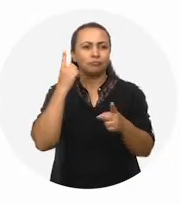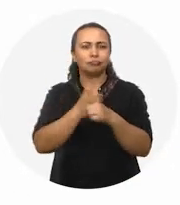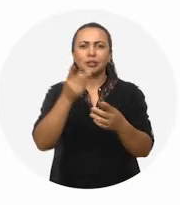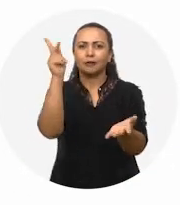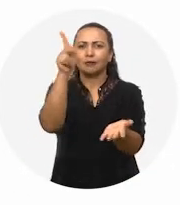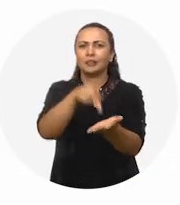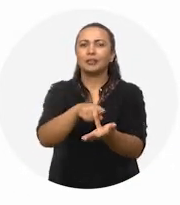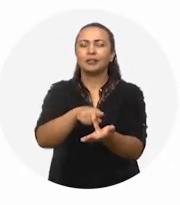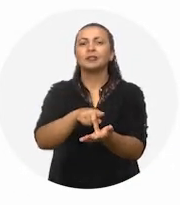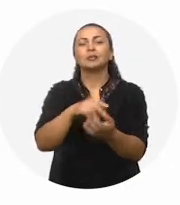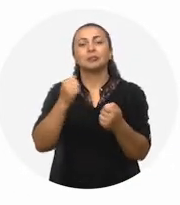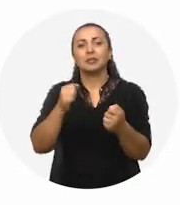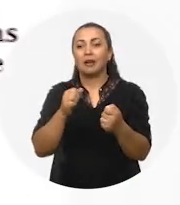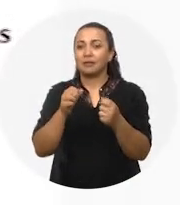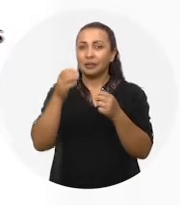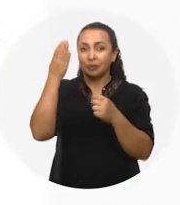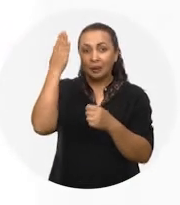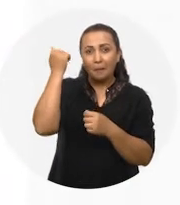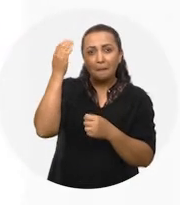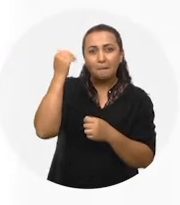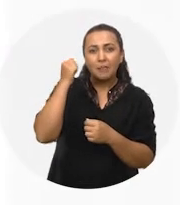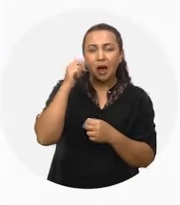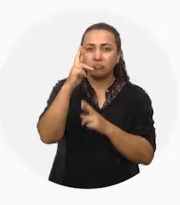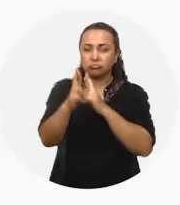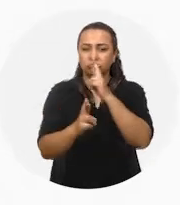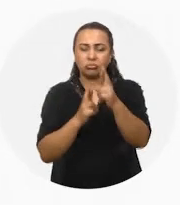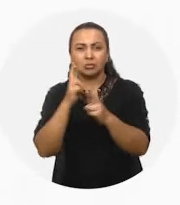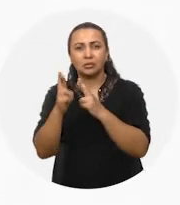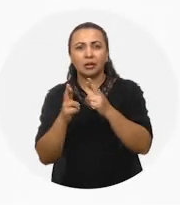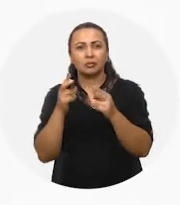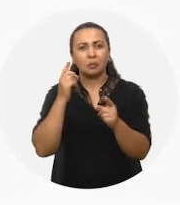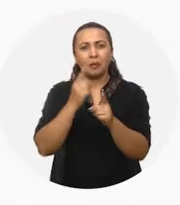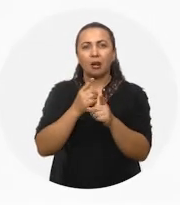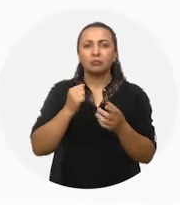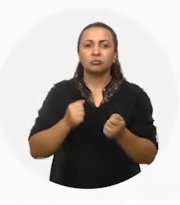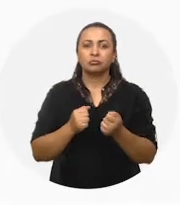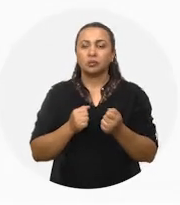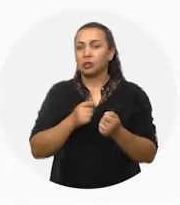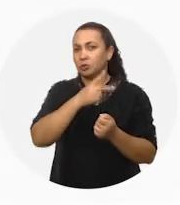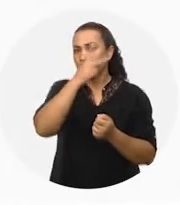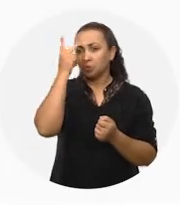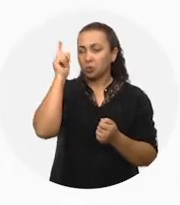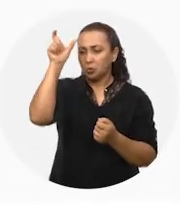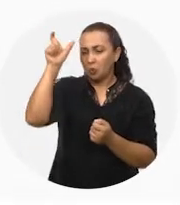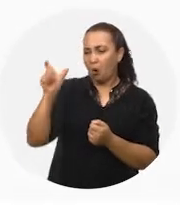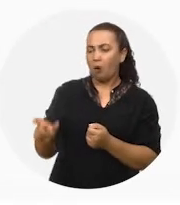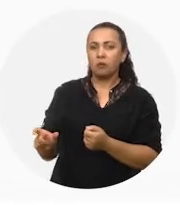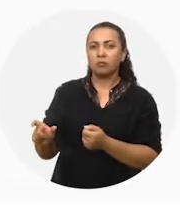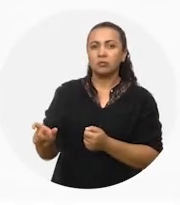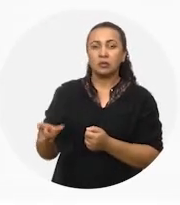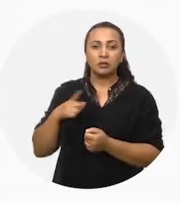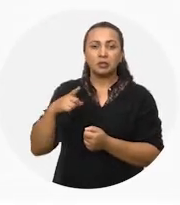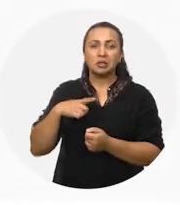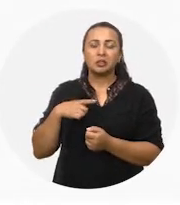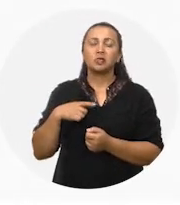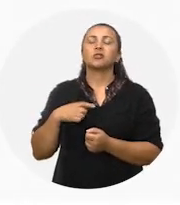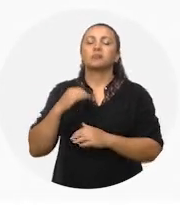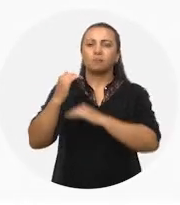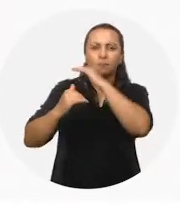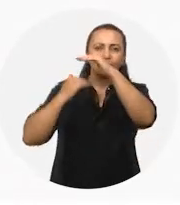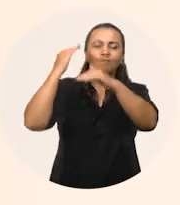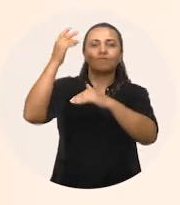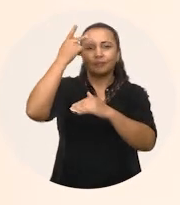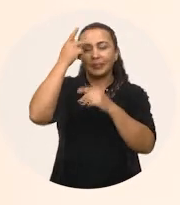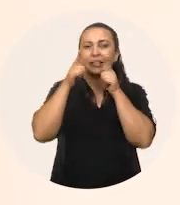possível medir esse impacto. Muitos relatos de pacientes que, pelas estatísticas, teriam evoluído para um quadro